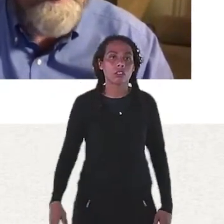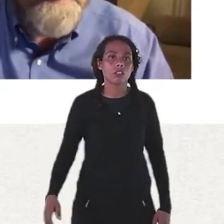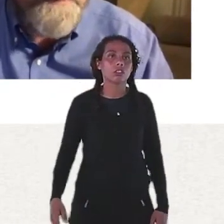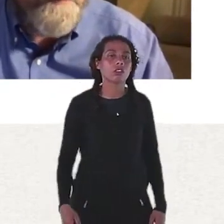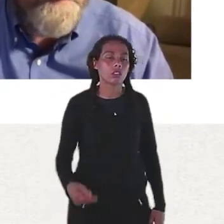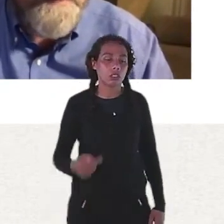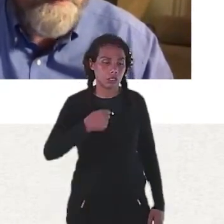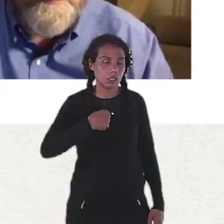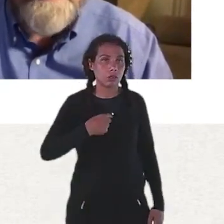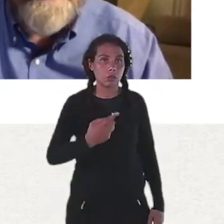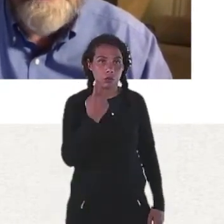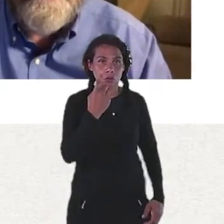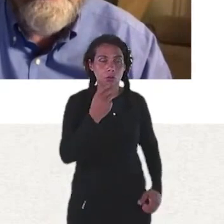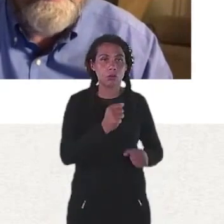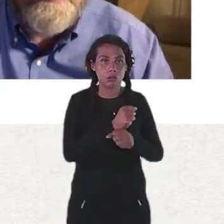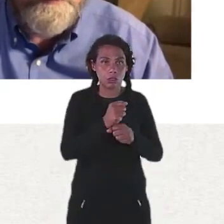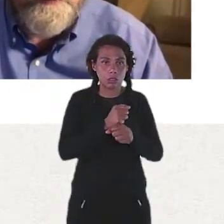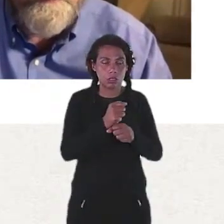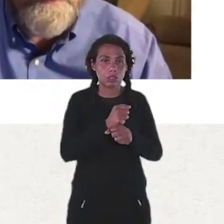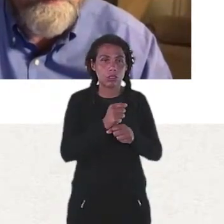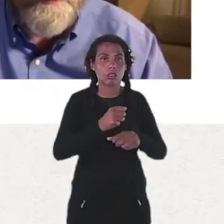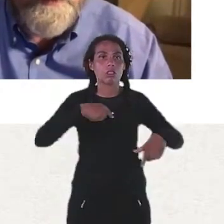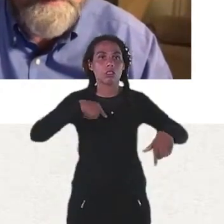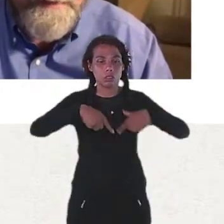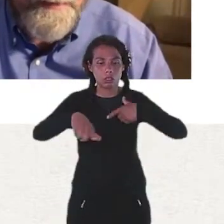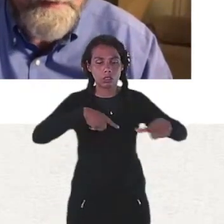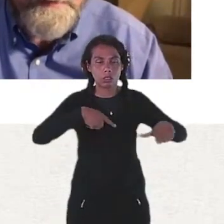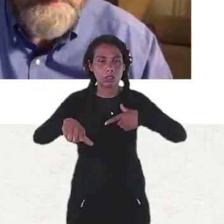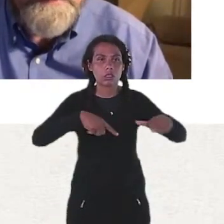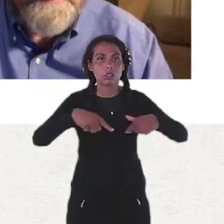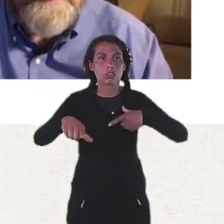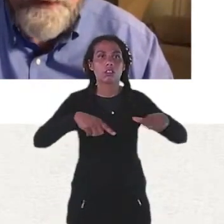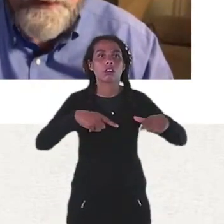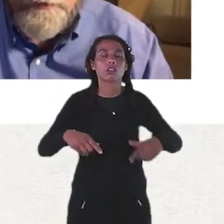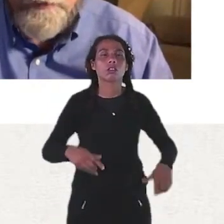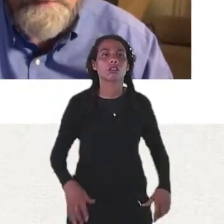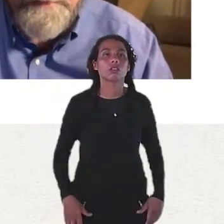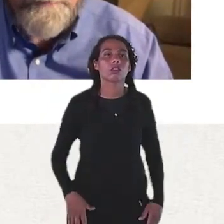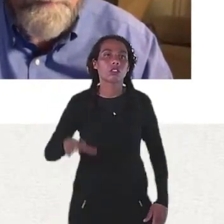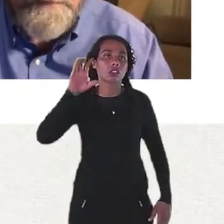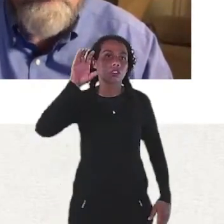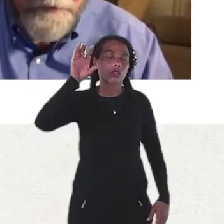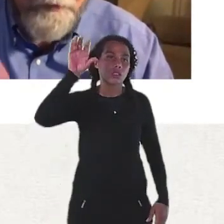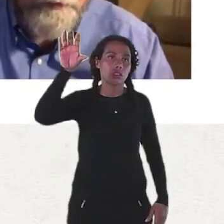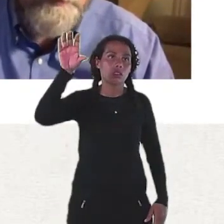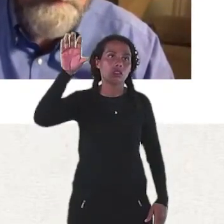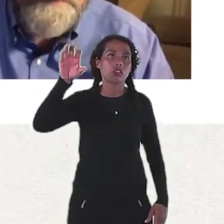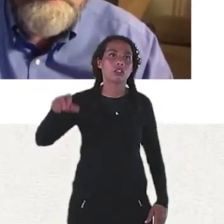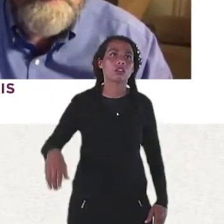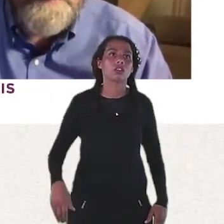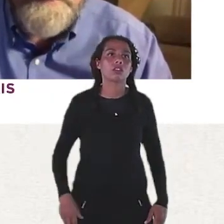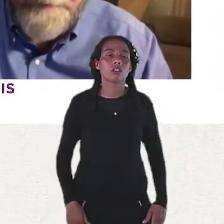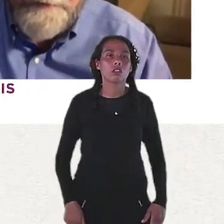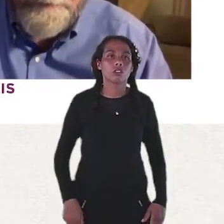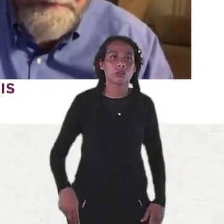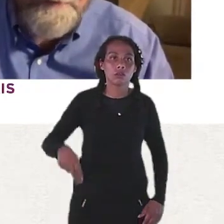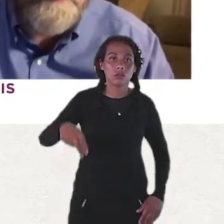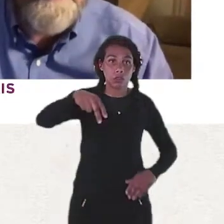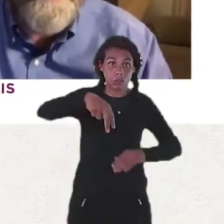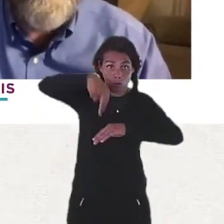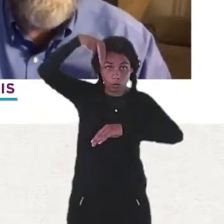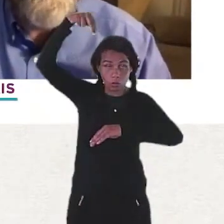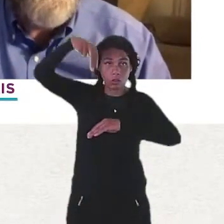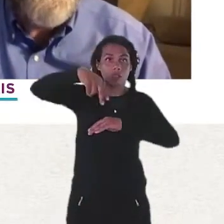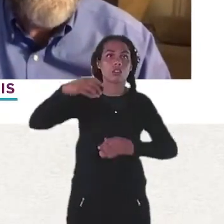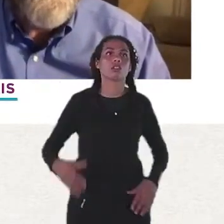coordenador do Comitê de Combate ao Coronavírus dos governos do Nordeste. Deixei o comitê em fevereiro, mas continuo trabalhando, né? Acabei de